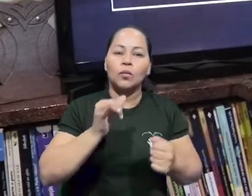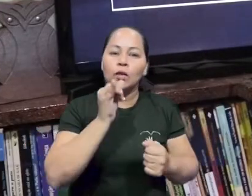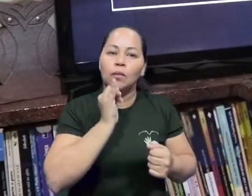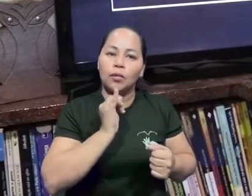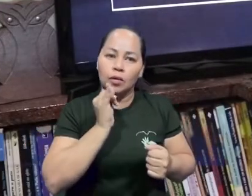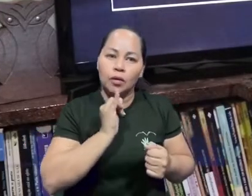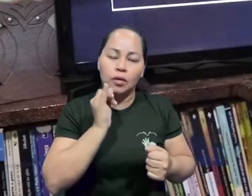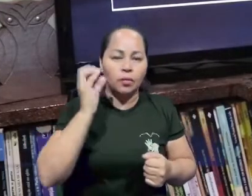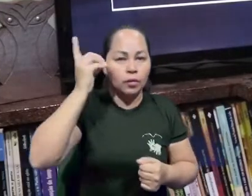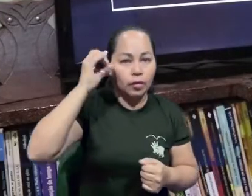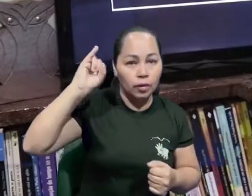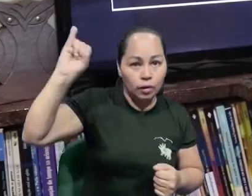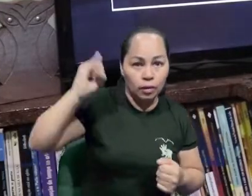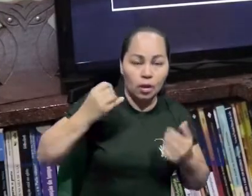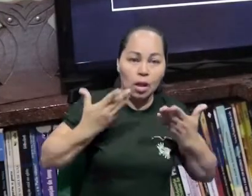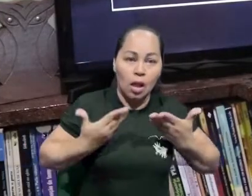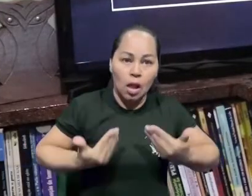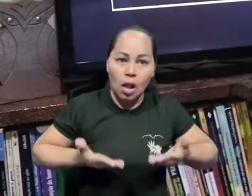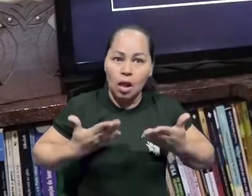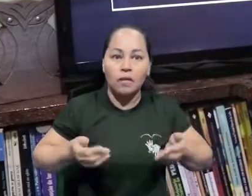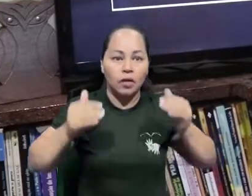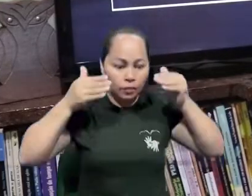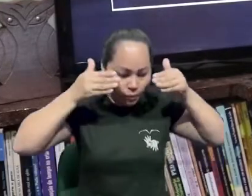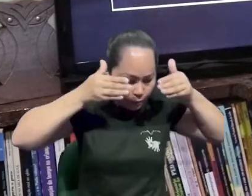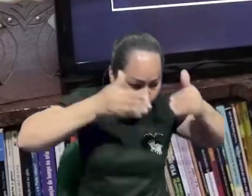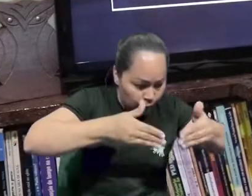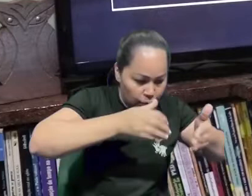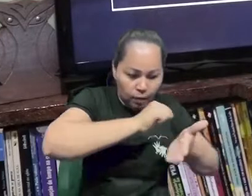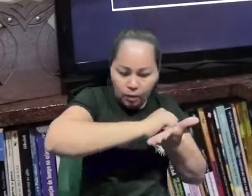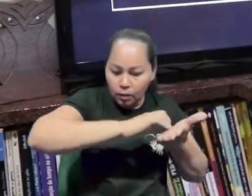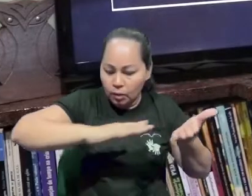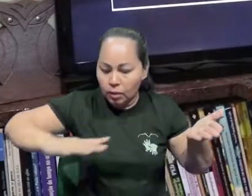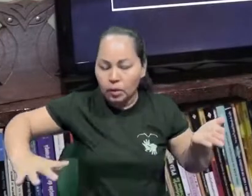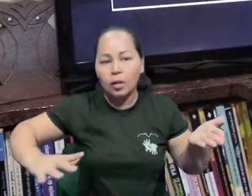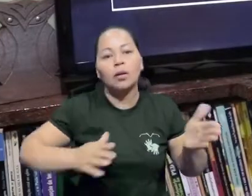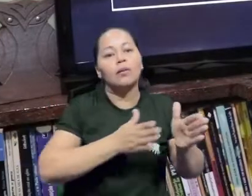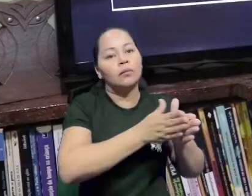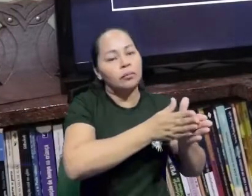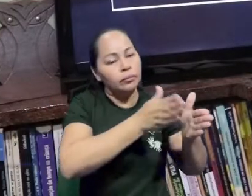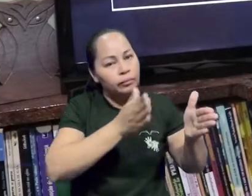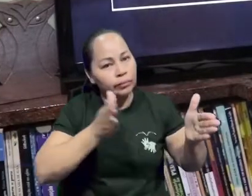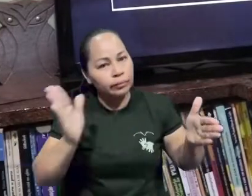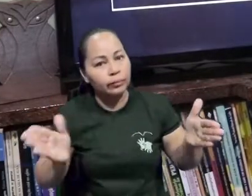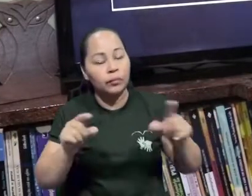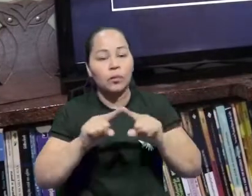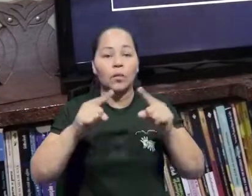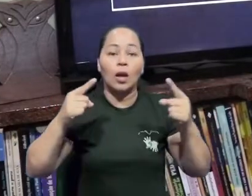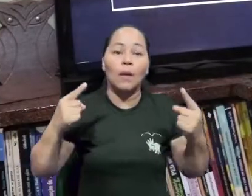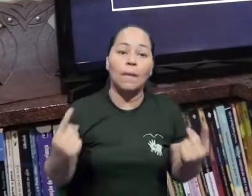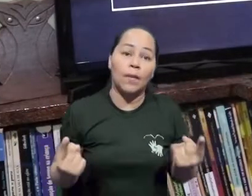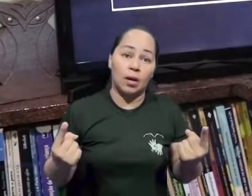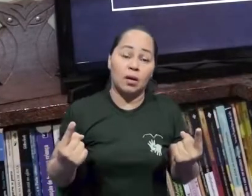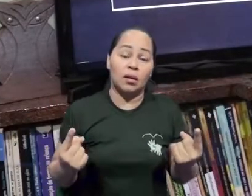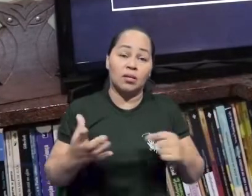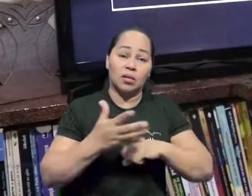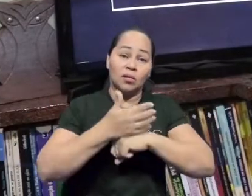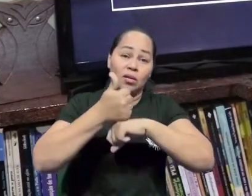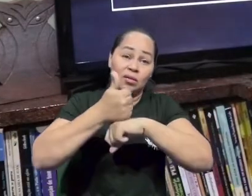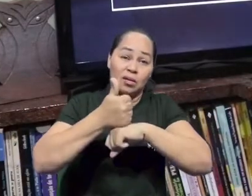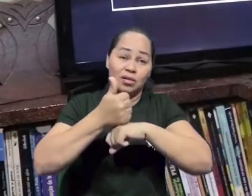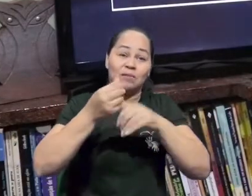DI leve. Demonstre interesse em concentração em todas as atividades propostas. Entretanto, a